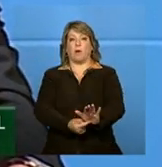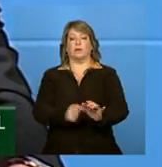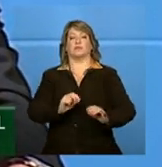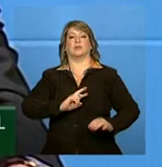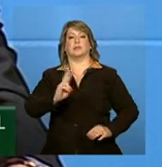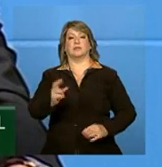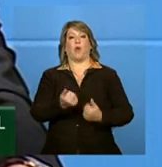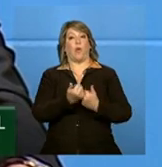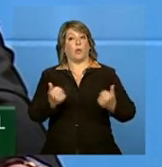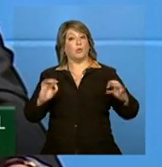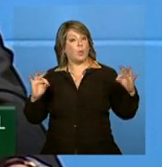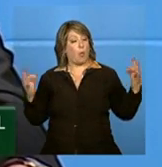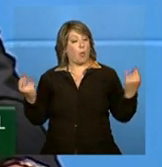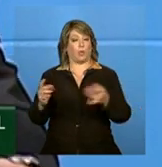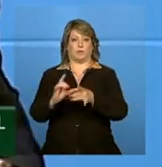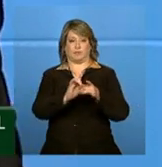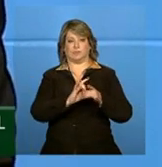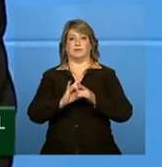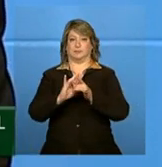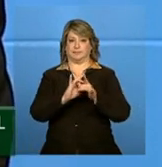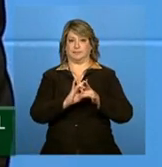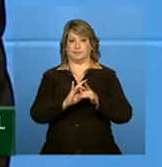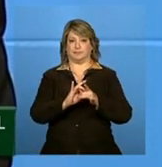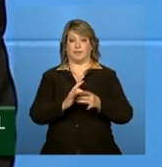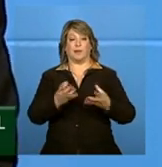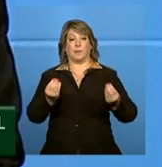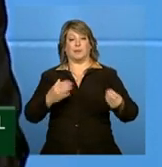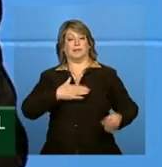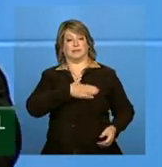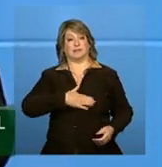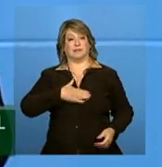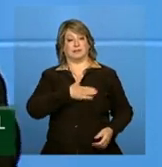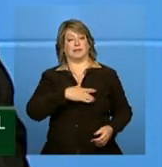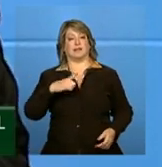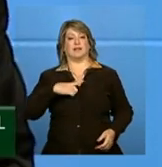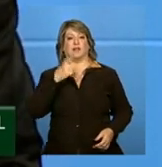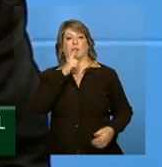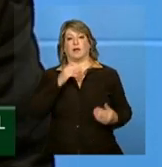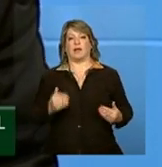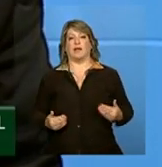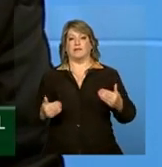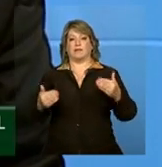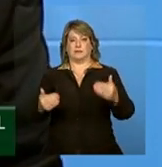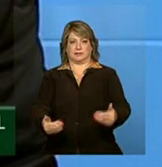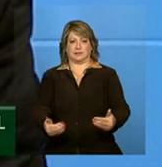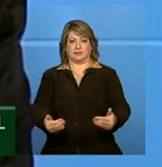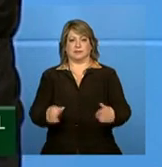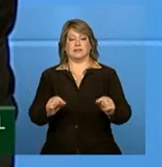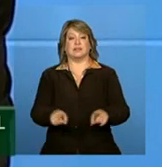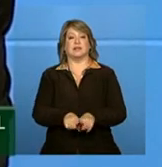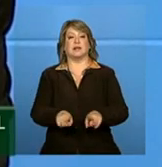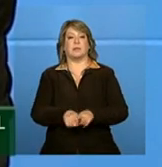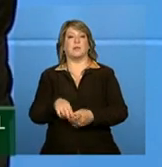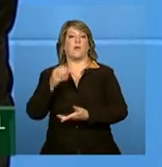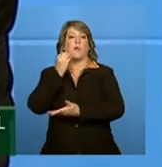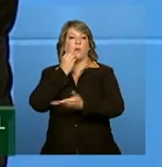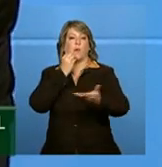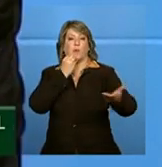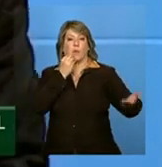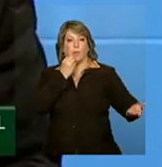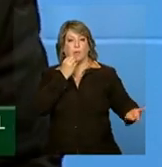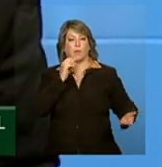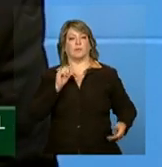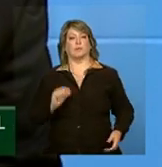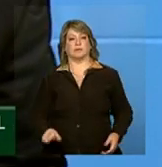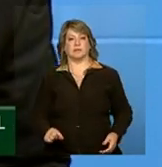cooperação de todos, a grande satisfação de ter avançado e a oportunidade